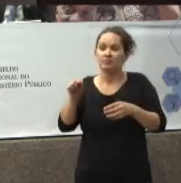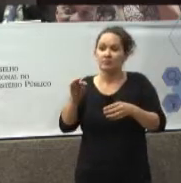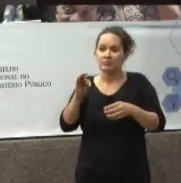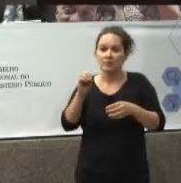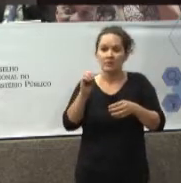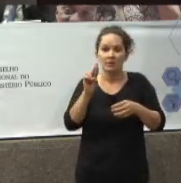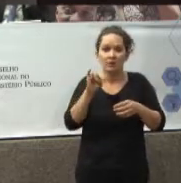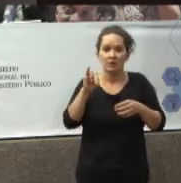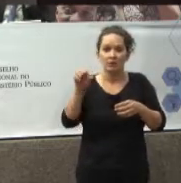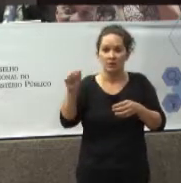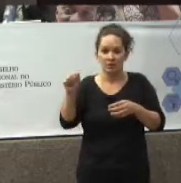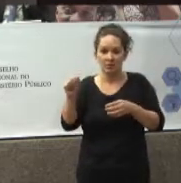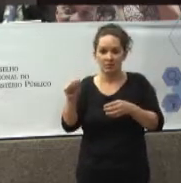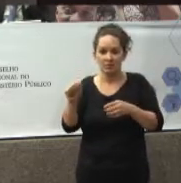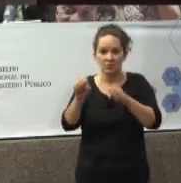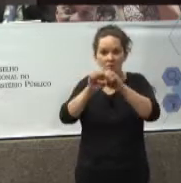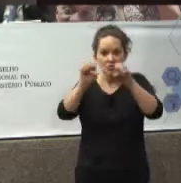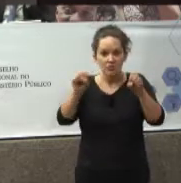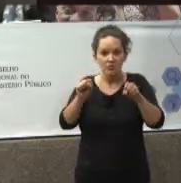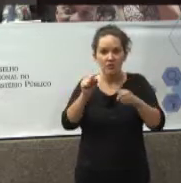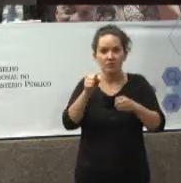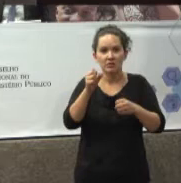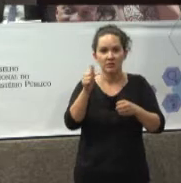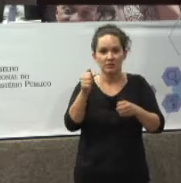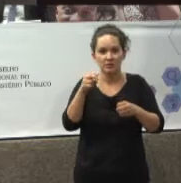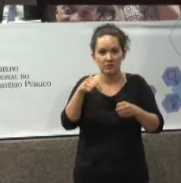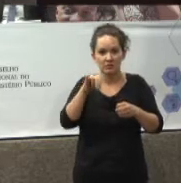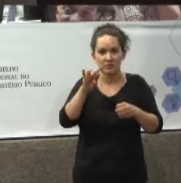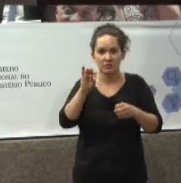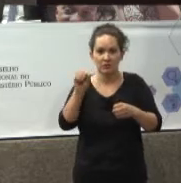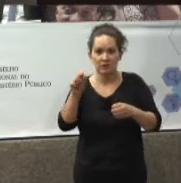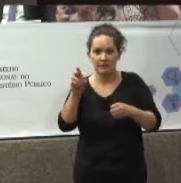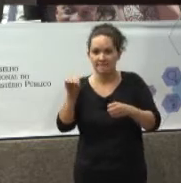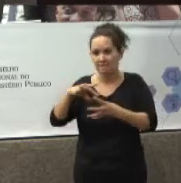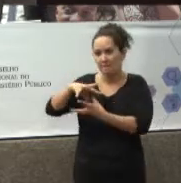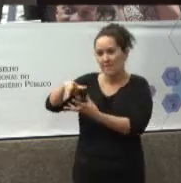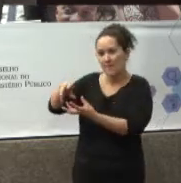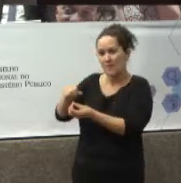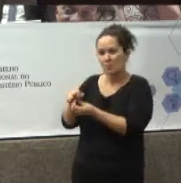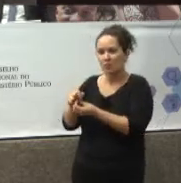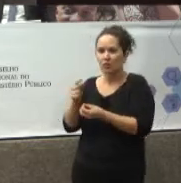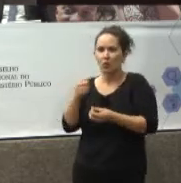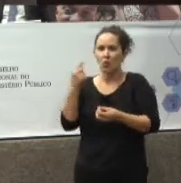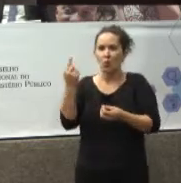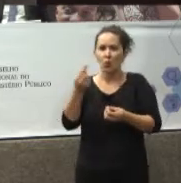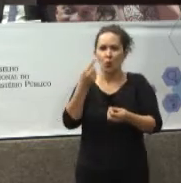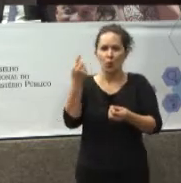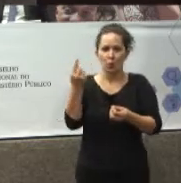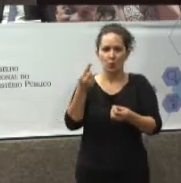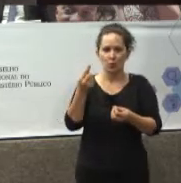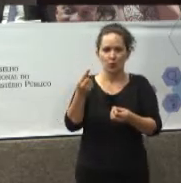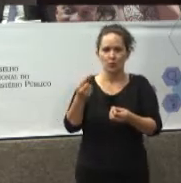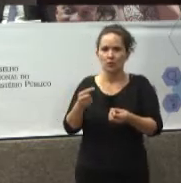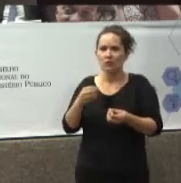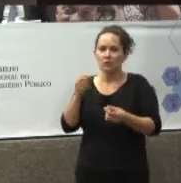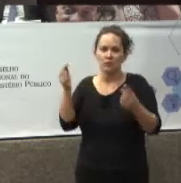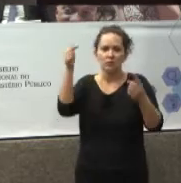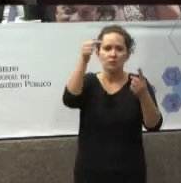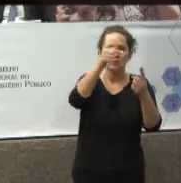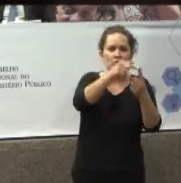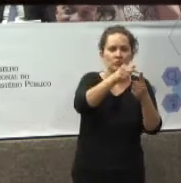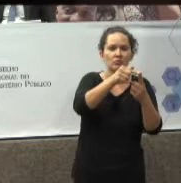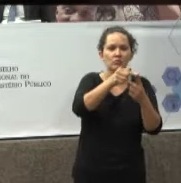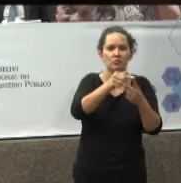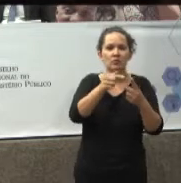que diz que os sistemas sanitários mundiais tendem 31 um único ponto tendem para um único objetivo em